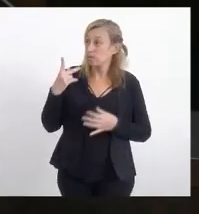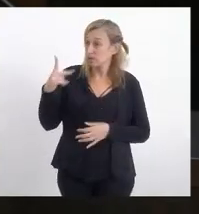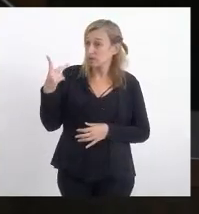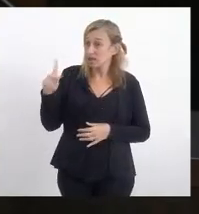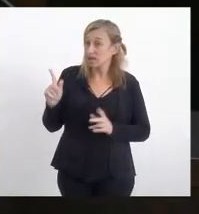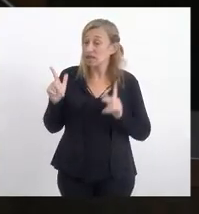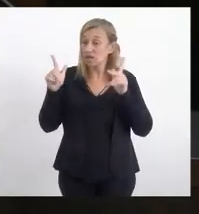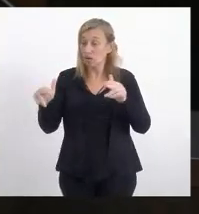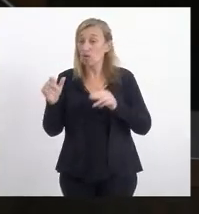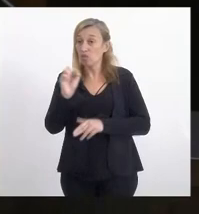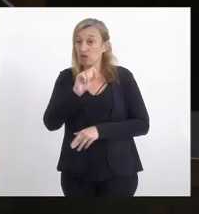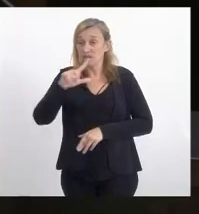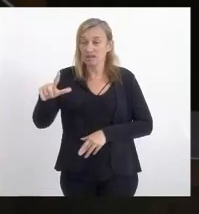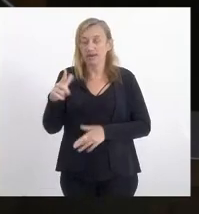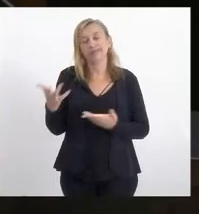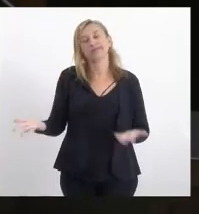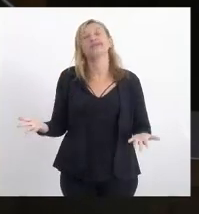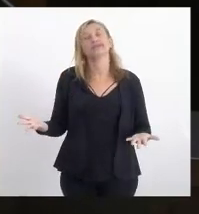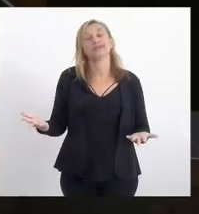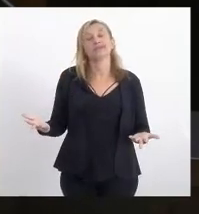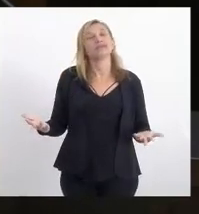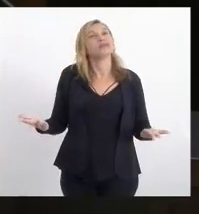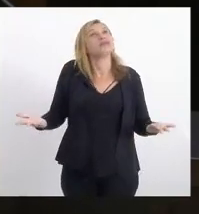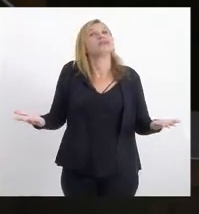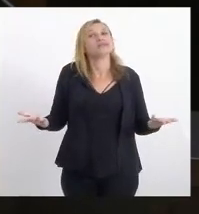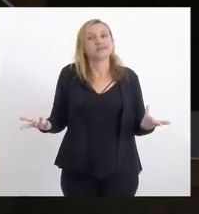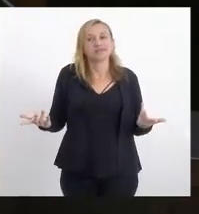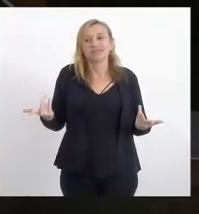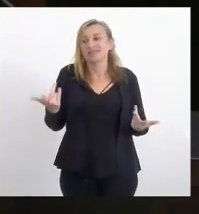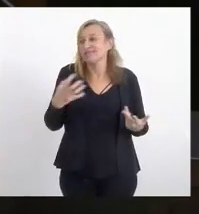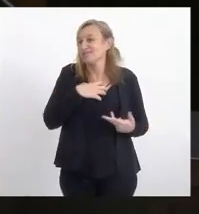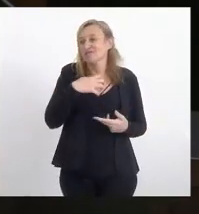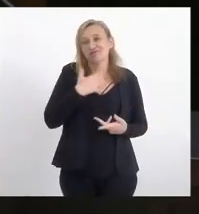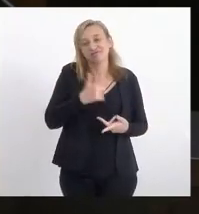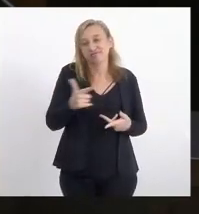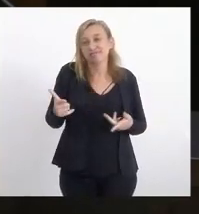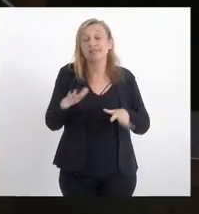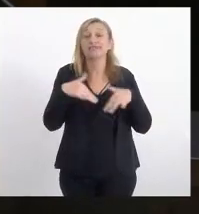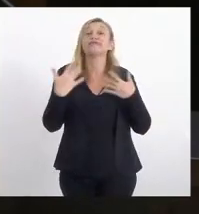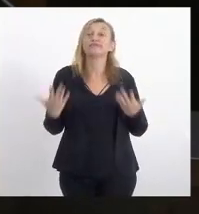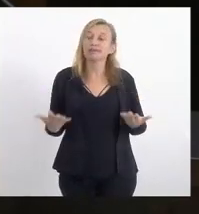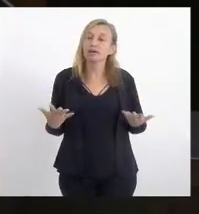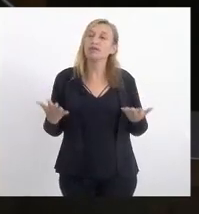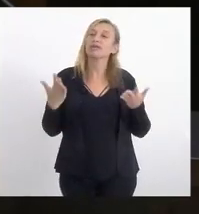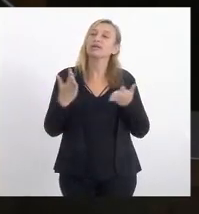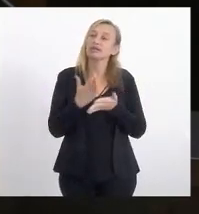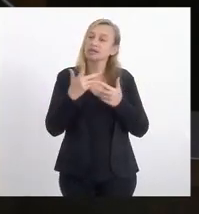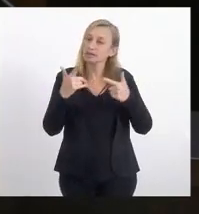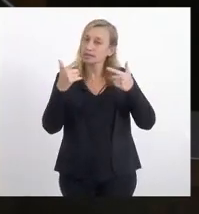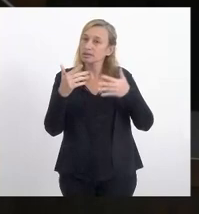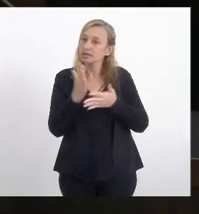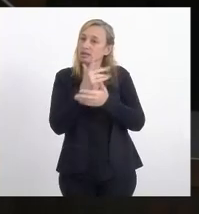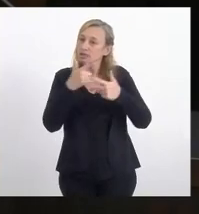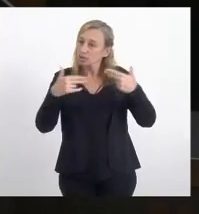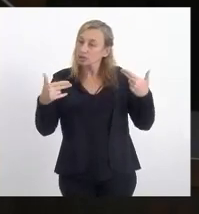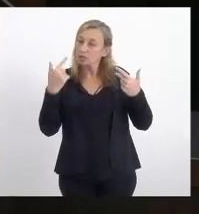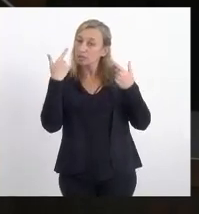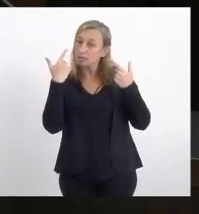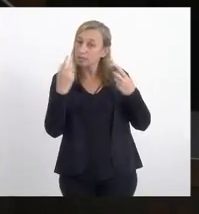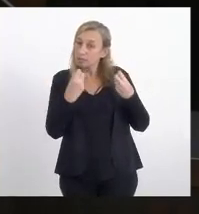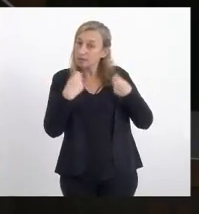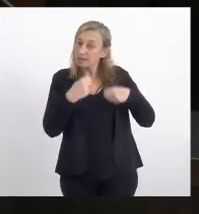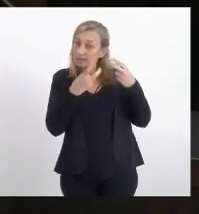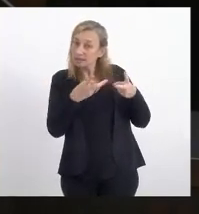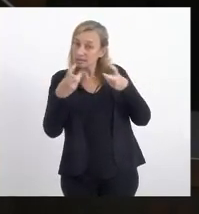igual de um oficial é é uma coisa sem muito sentido Então essas condições tem ccdal da mesma